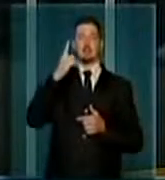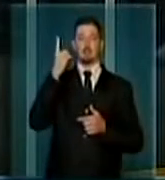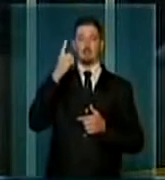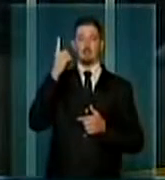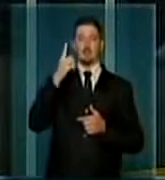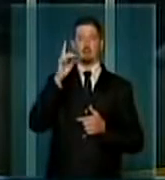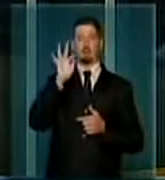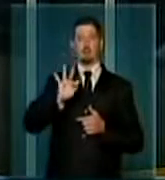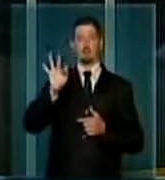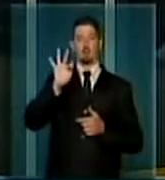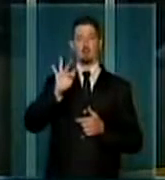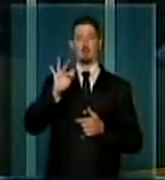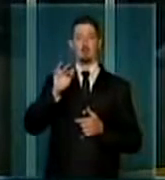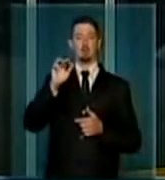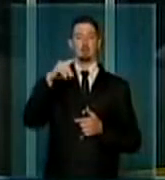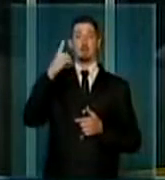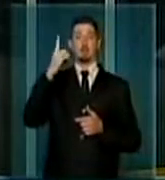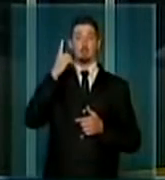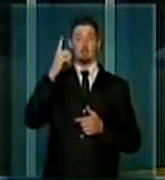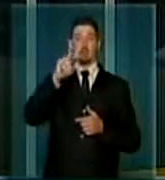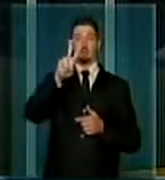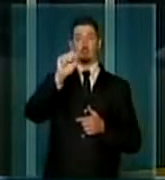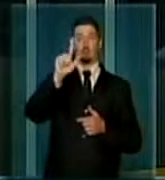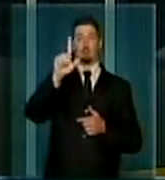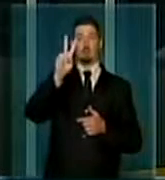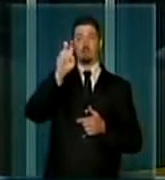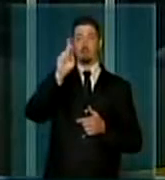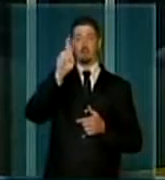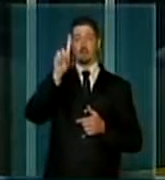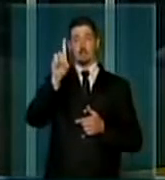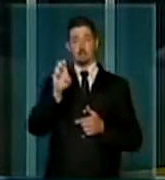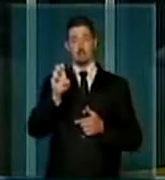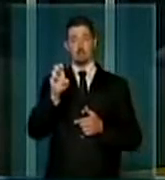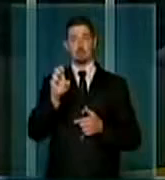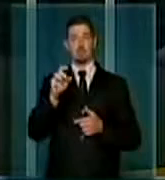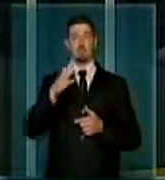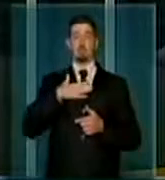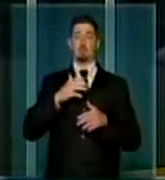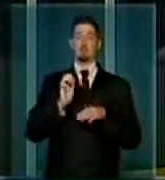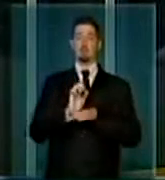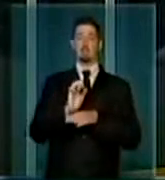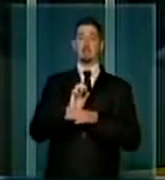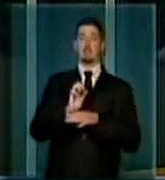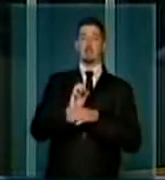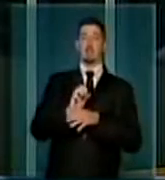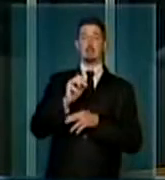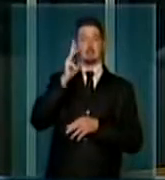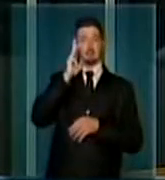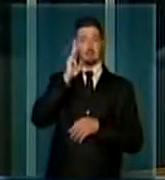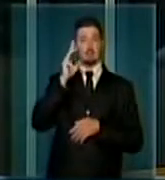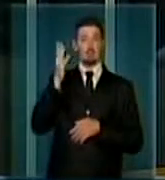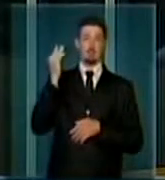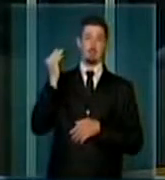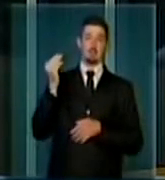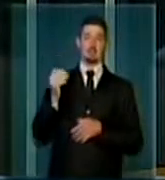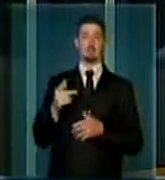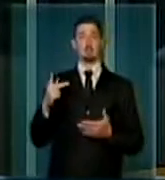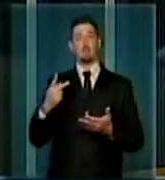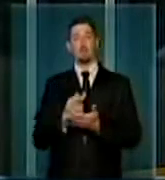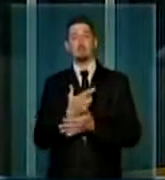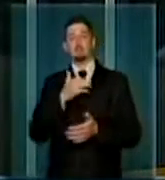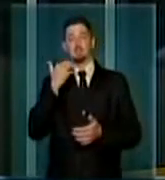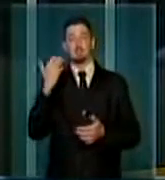federal Eduardo Valverde, do meu estado, ocorrido na tarde da última terça-feira, por volta